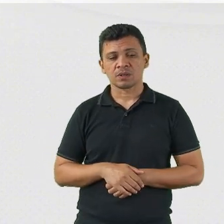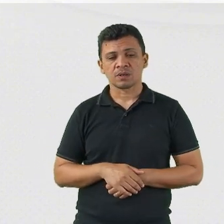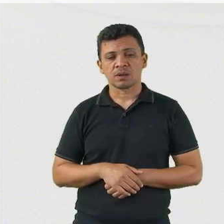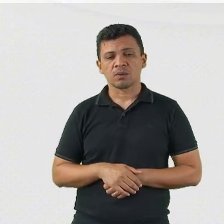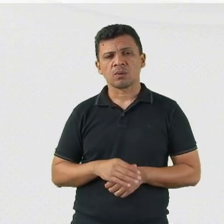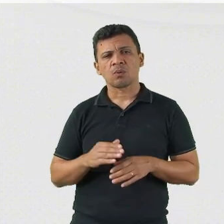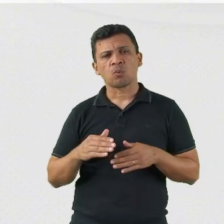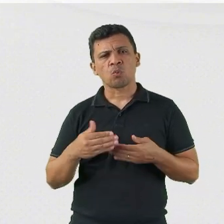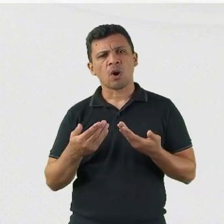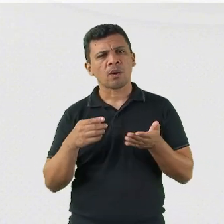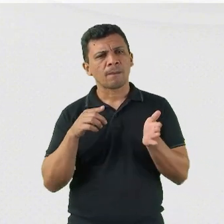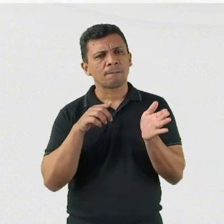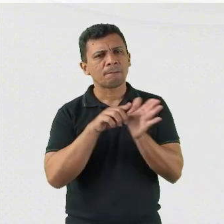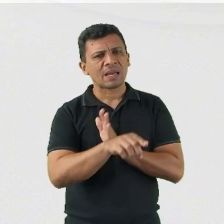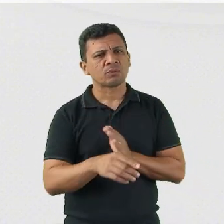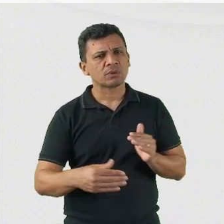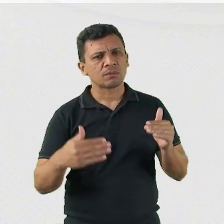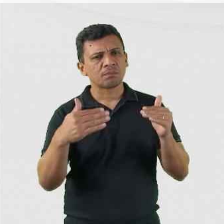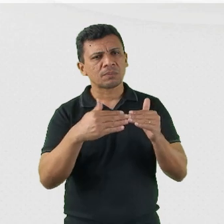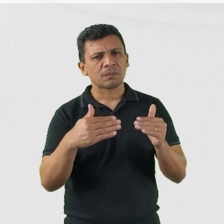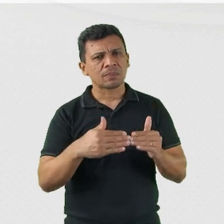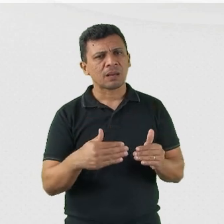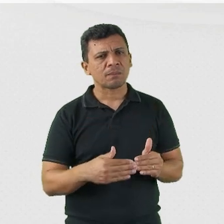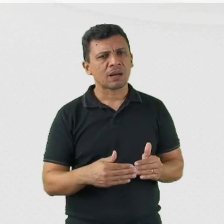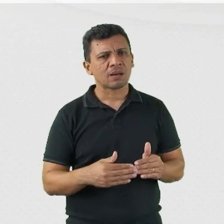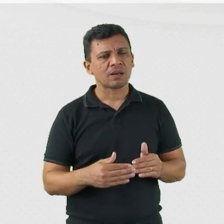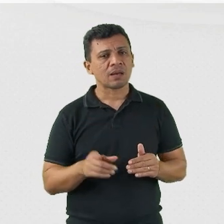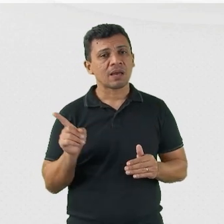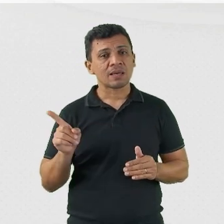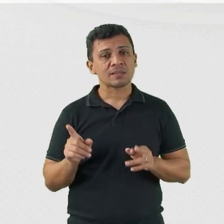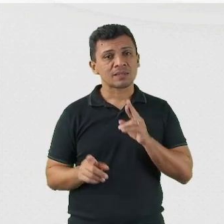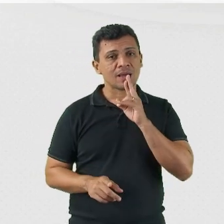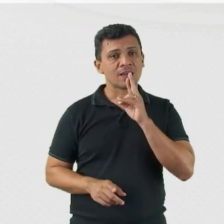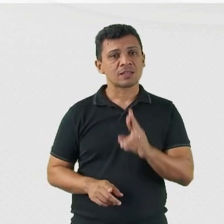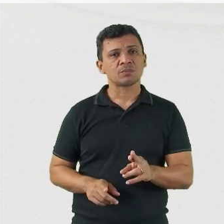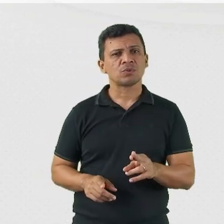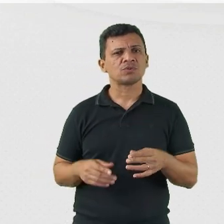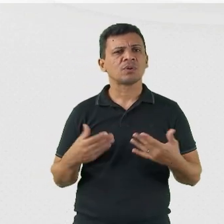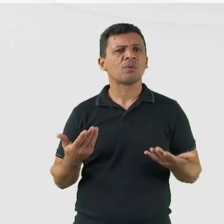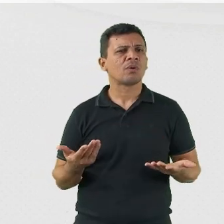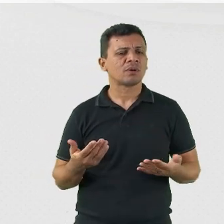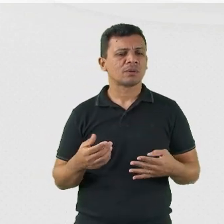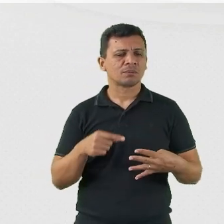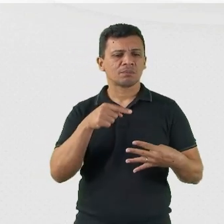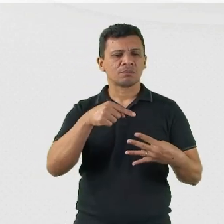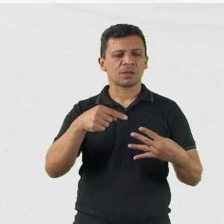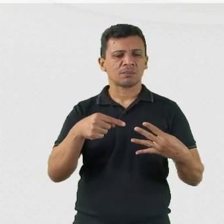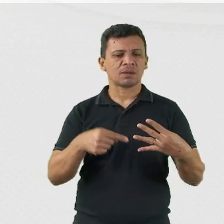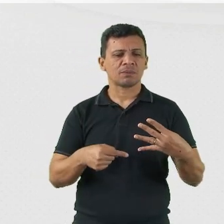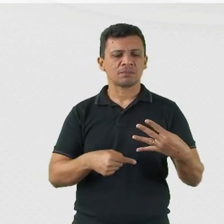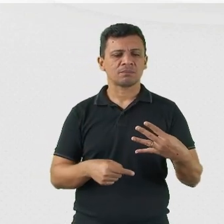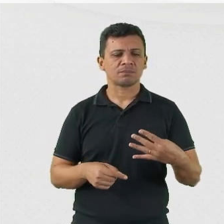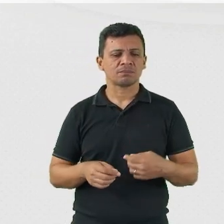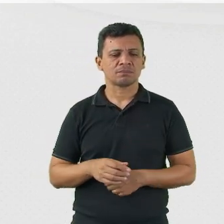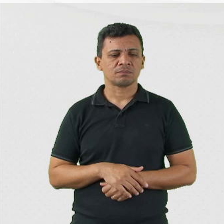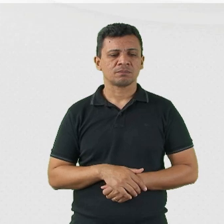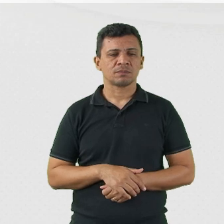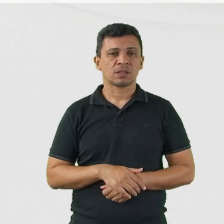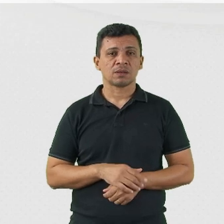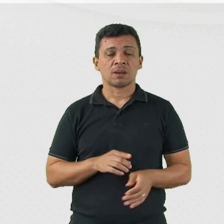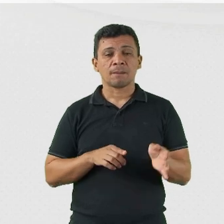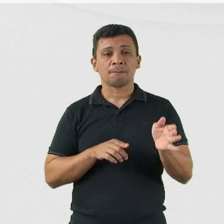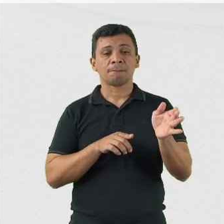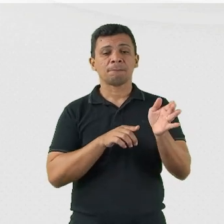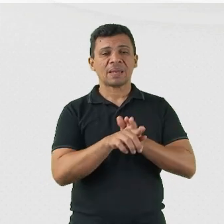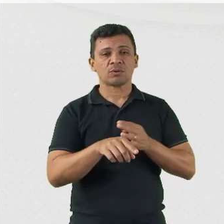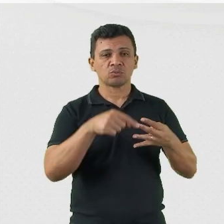é a pergunta que melhor se adequa para receber essa resposta. Qual alternativa pergunta apresenta a